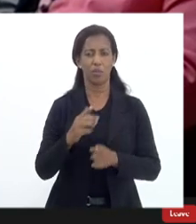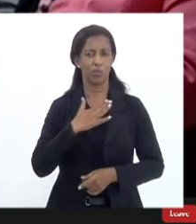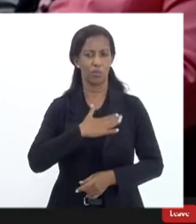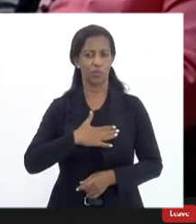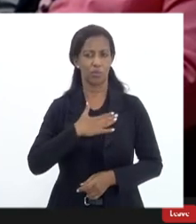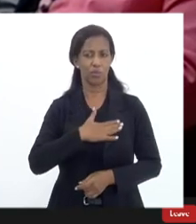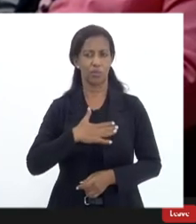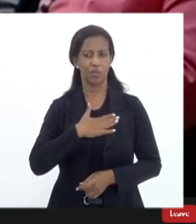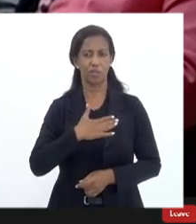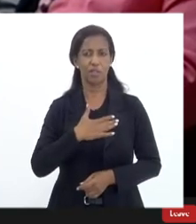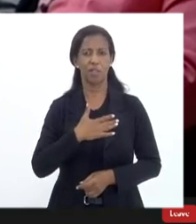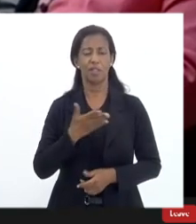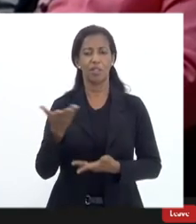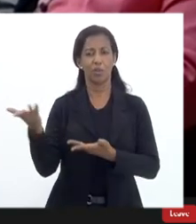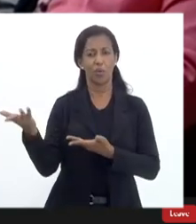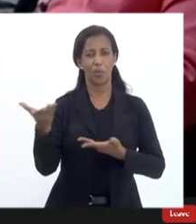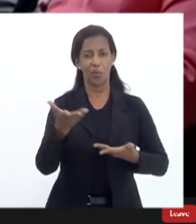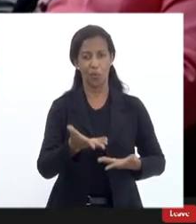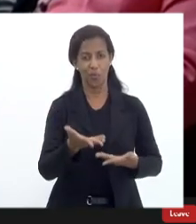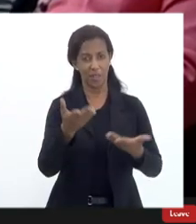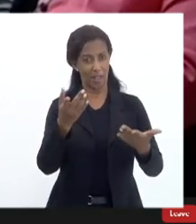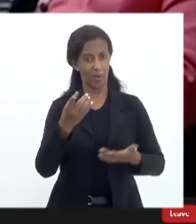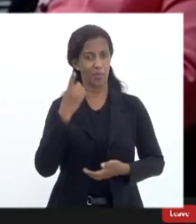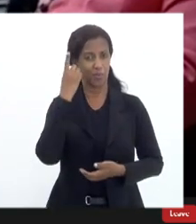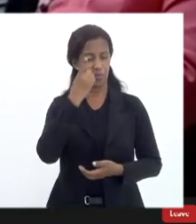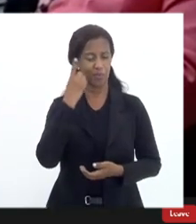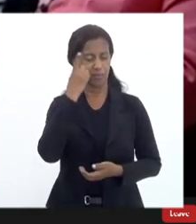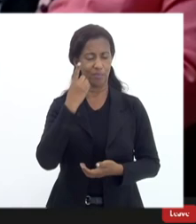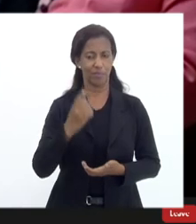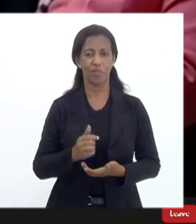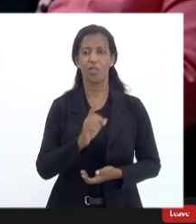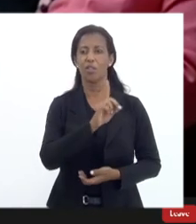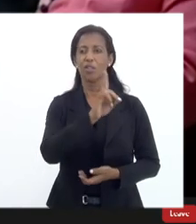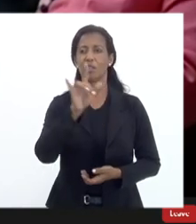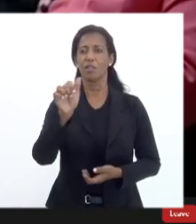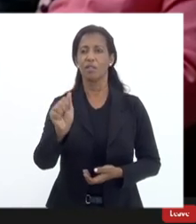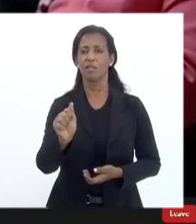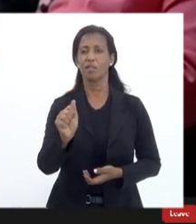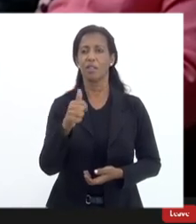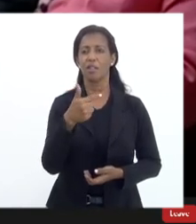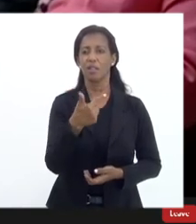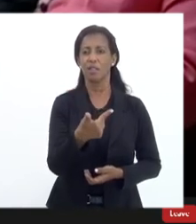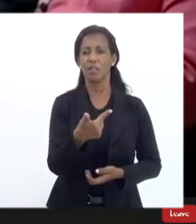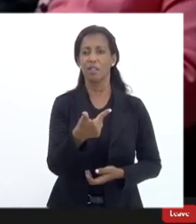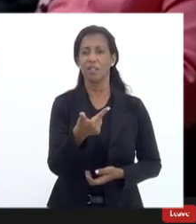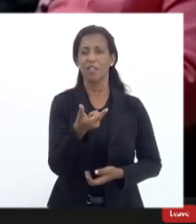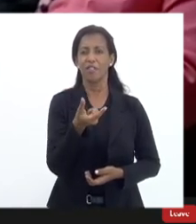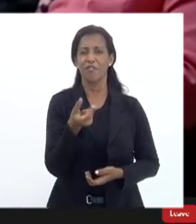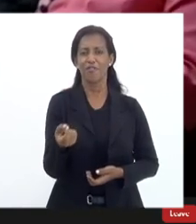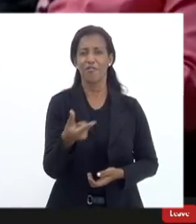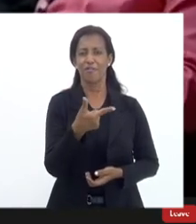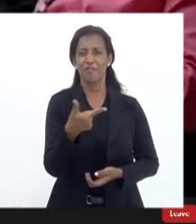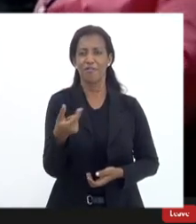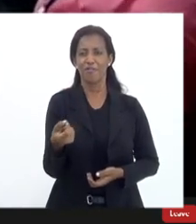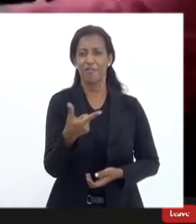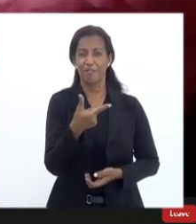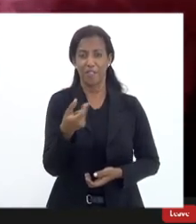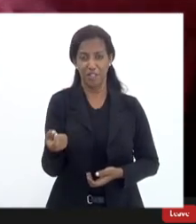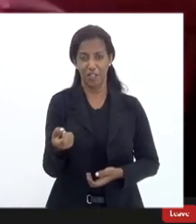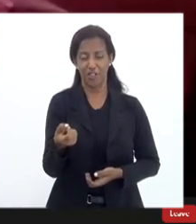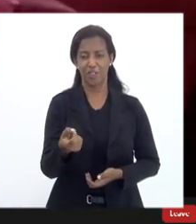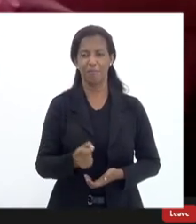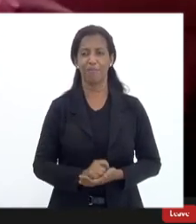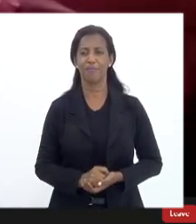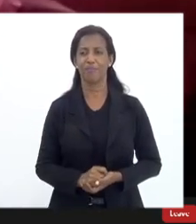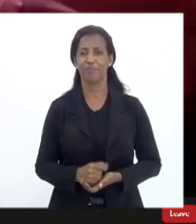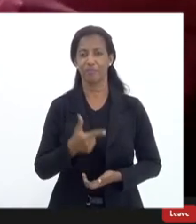de contar com a presença de Nossa Senhoria aqui no dia 20, né? Acho que é o aniversário dia 19.